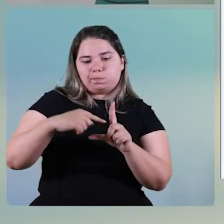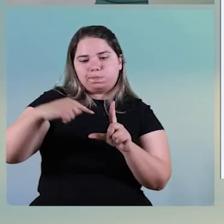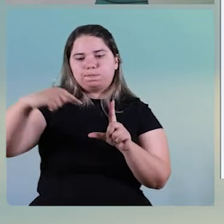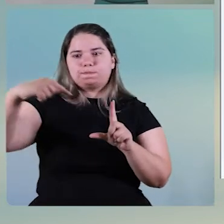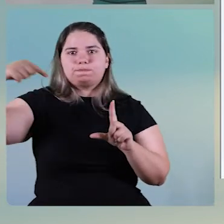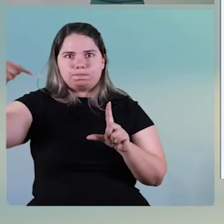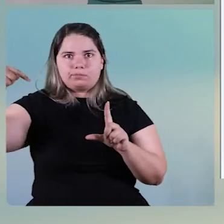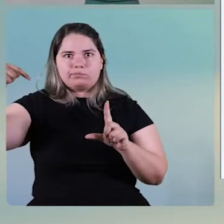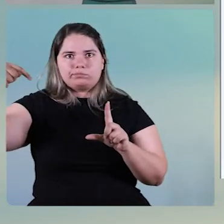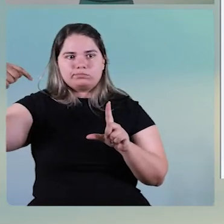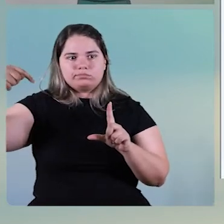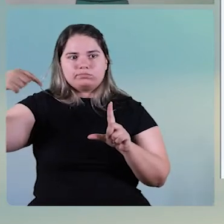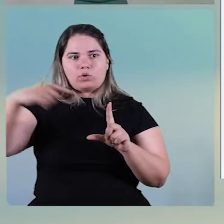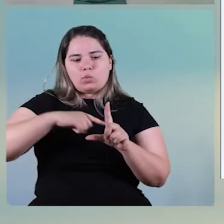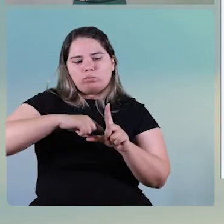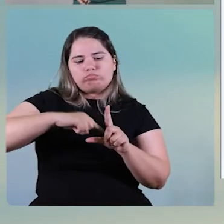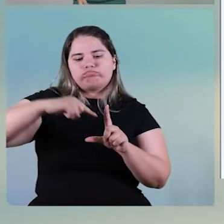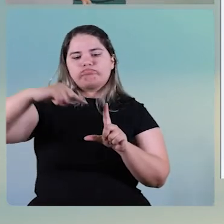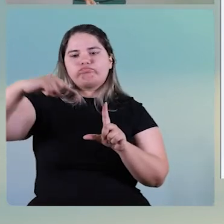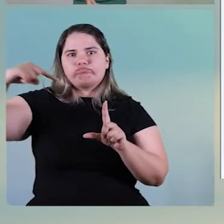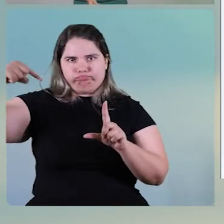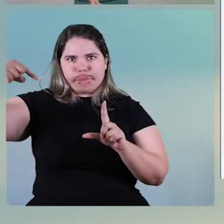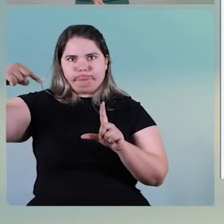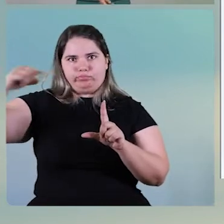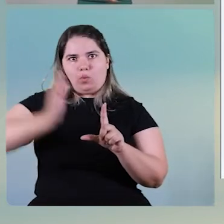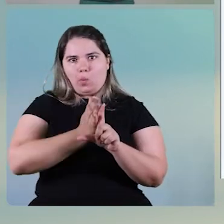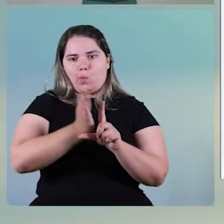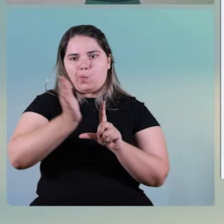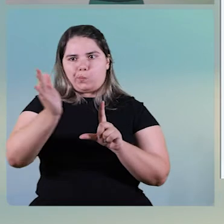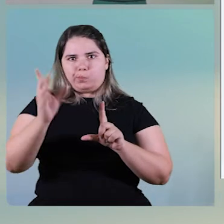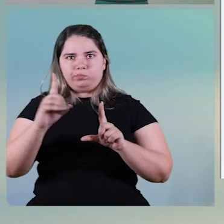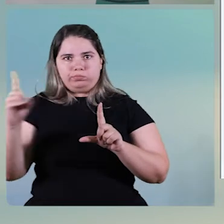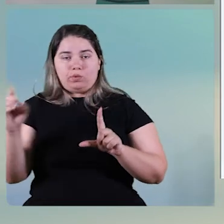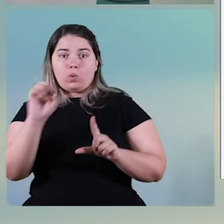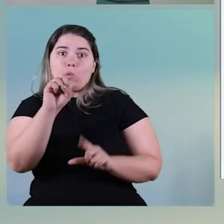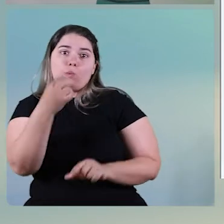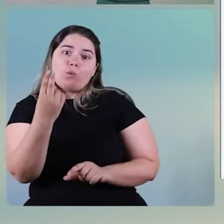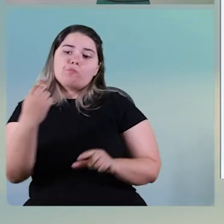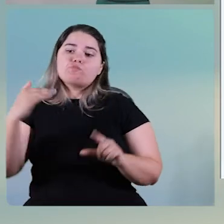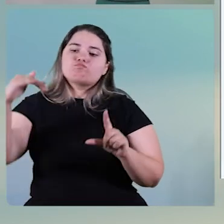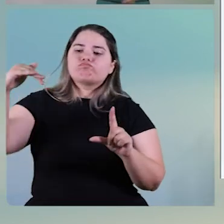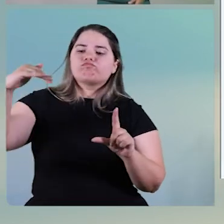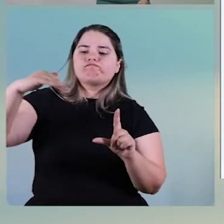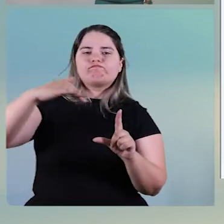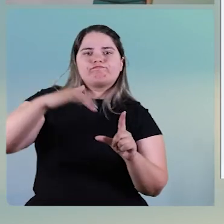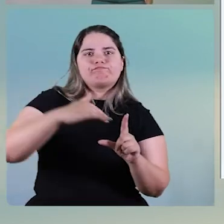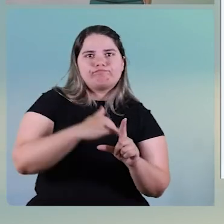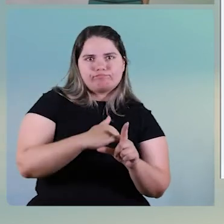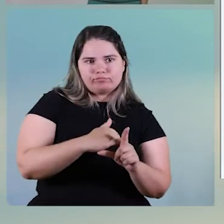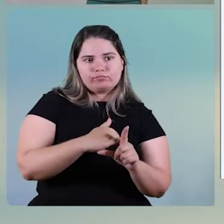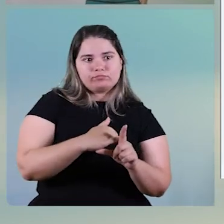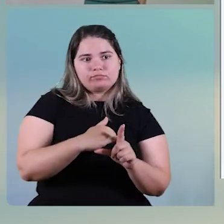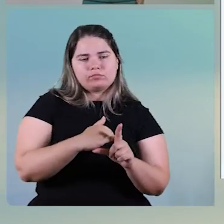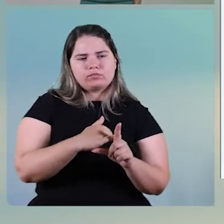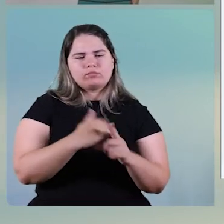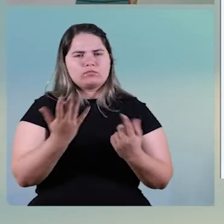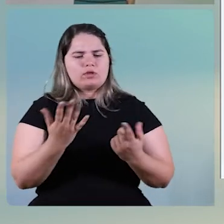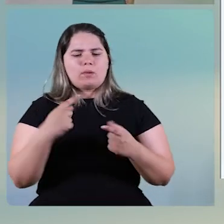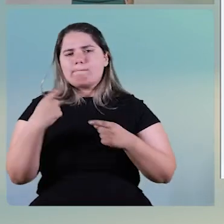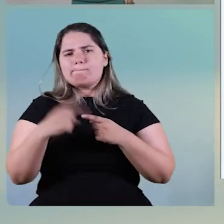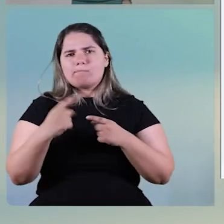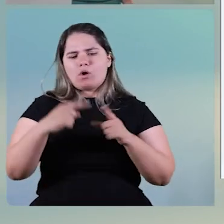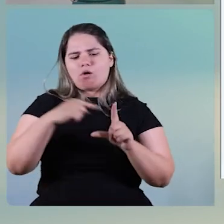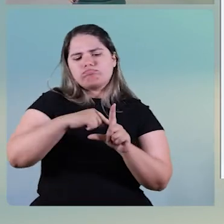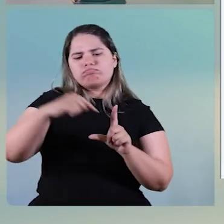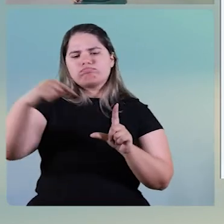para a esquerda, ou seja, uma reta crescente ou uma reta decrescente. Por que uma reta? Porque a equação V